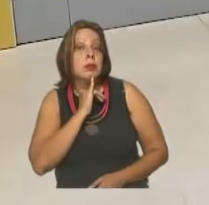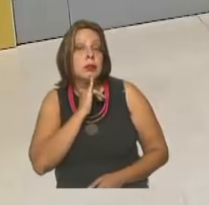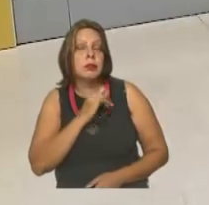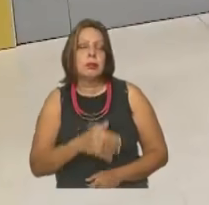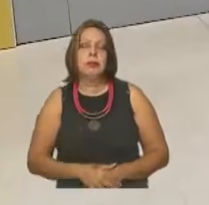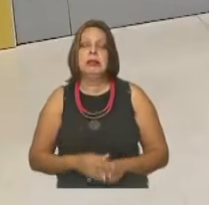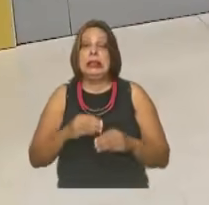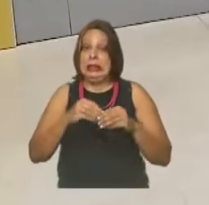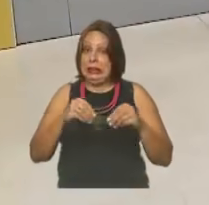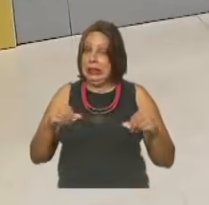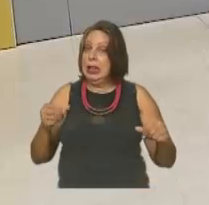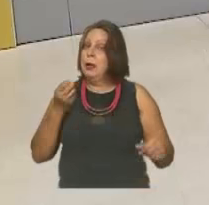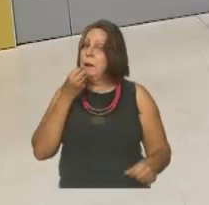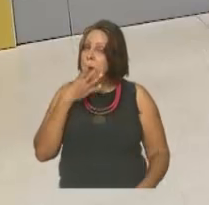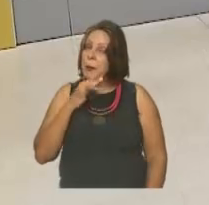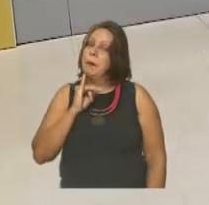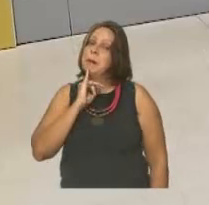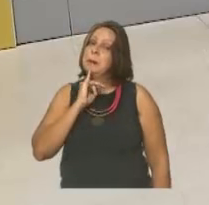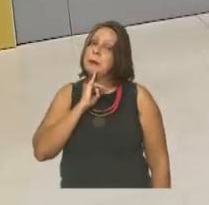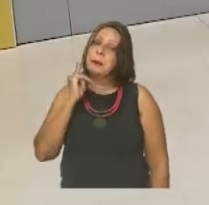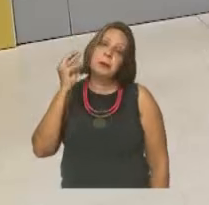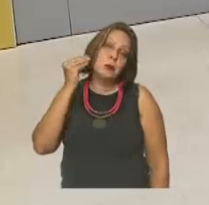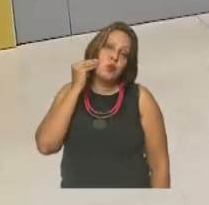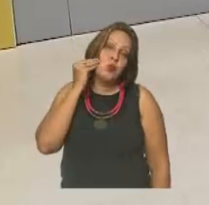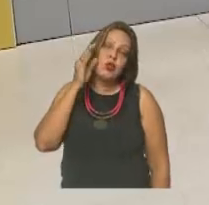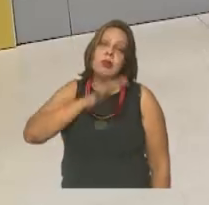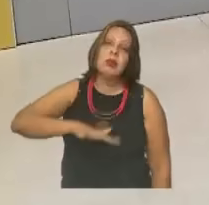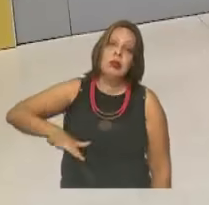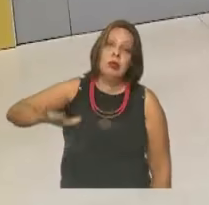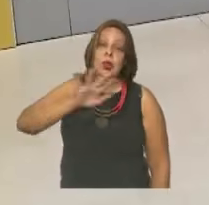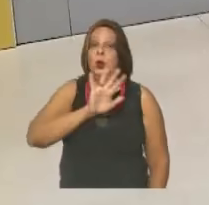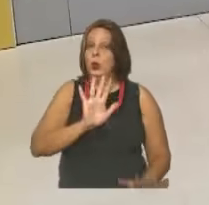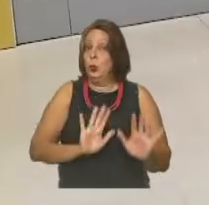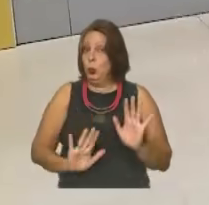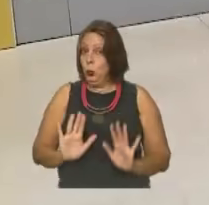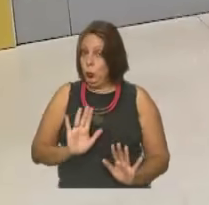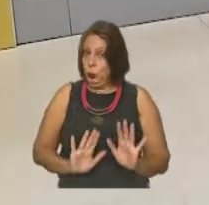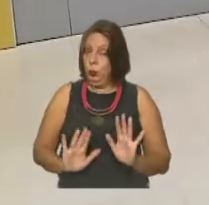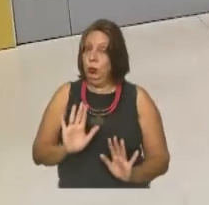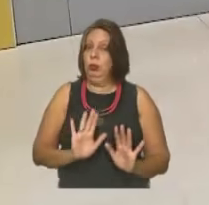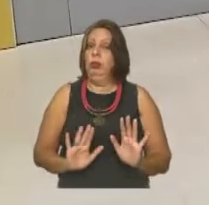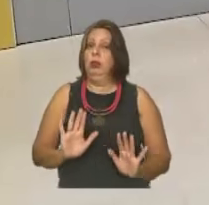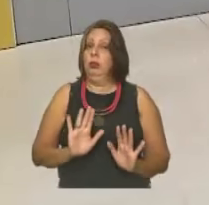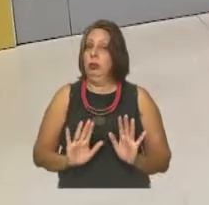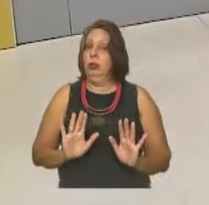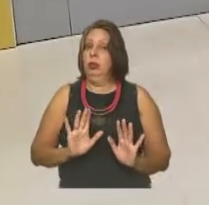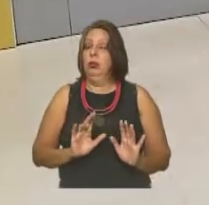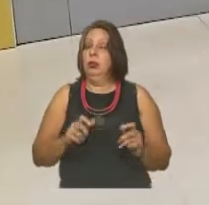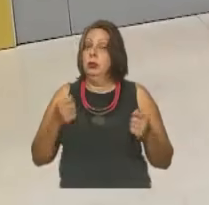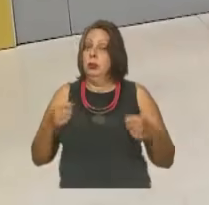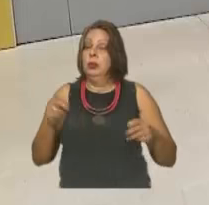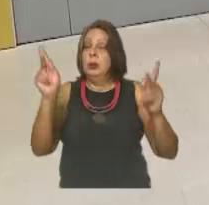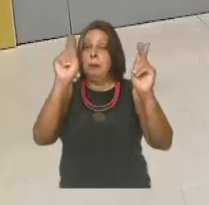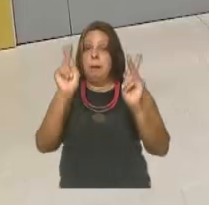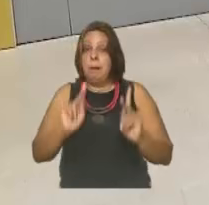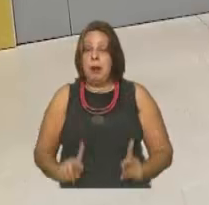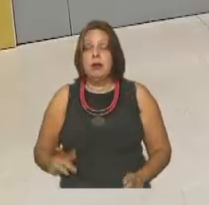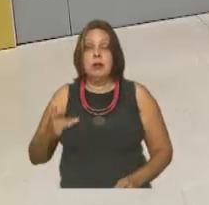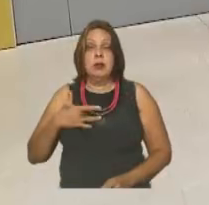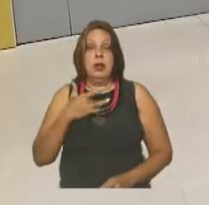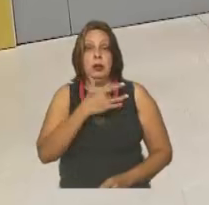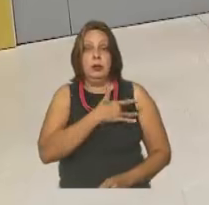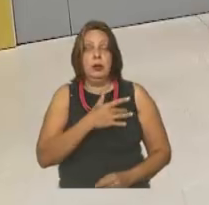Terra boa, Itabaiana, todo mundo aí, beijo pra vocês, se cuidem, tá? Tomem as precauções, quero ver todo mundo com paz e saúde.